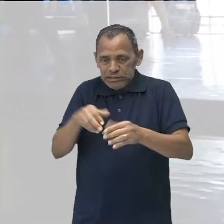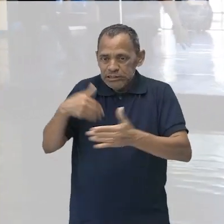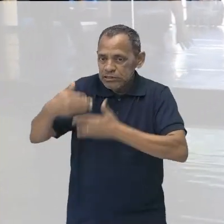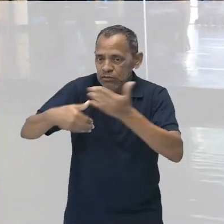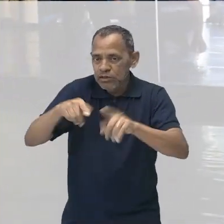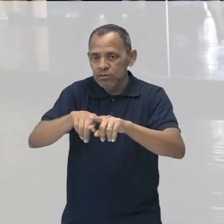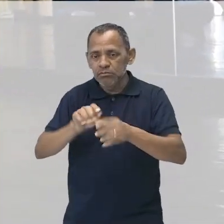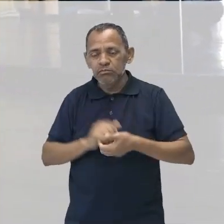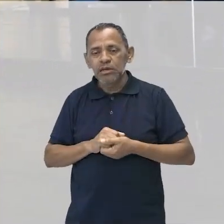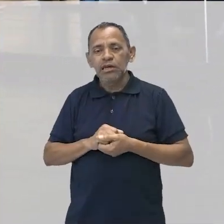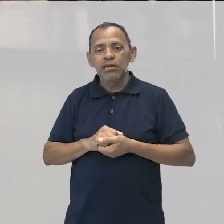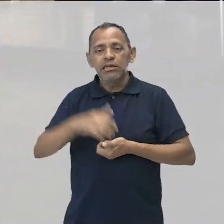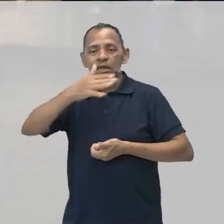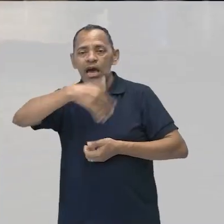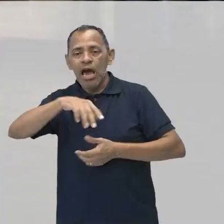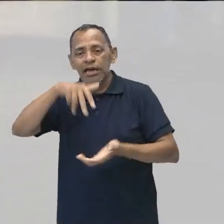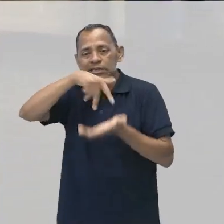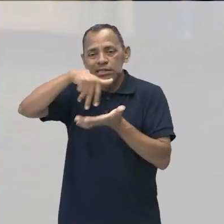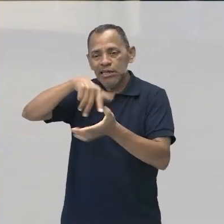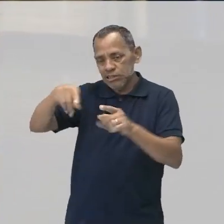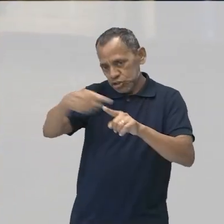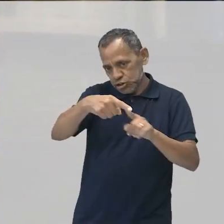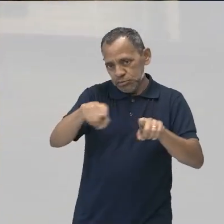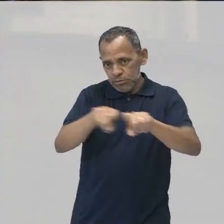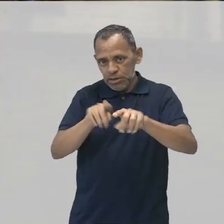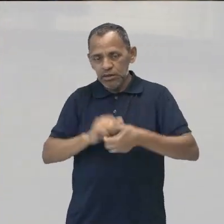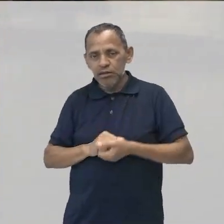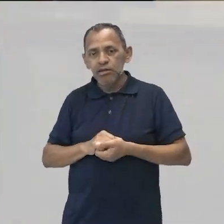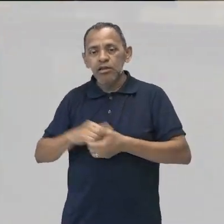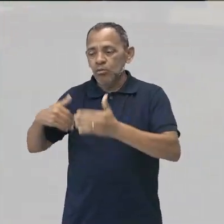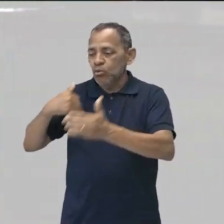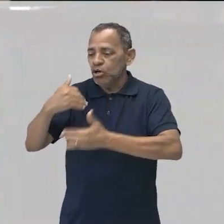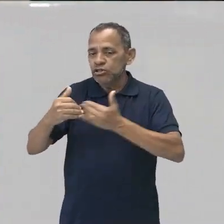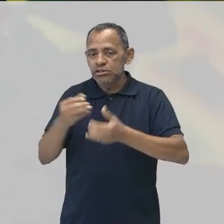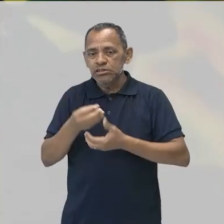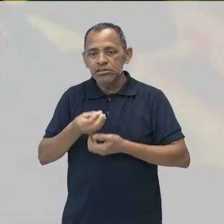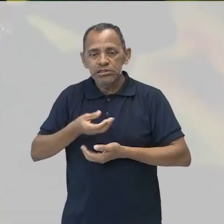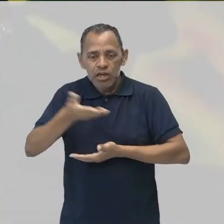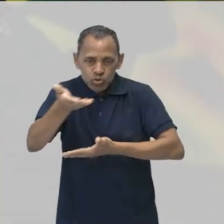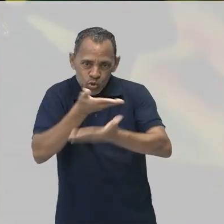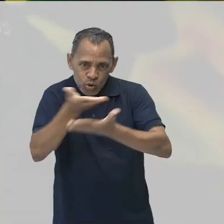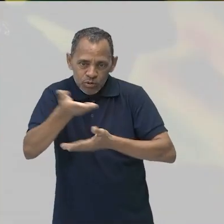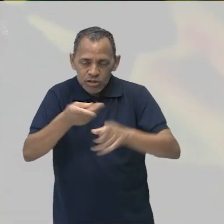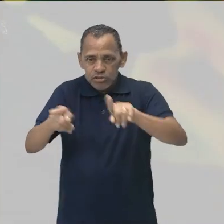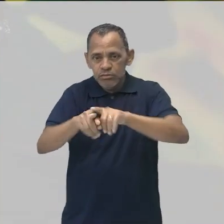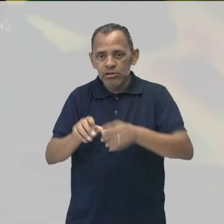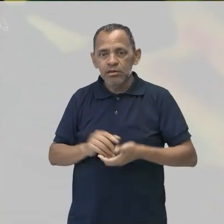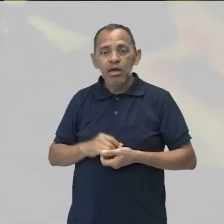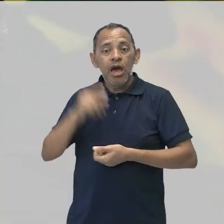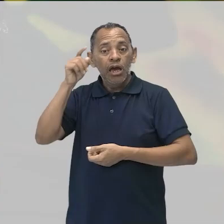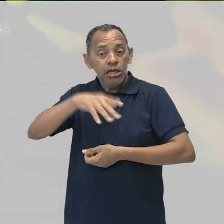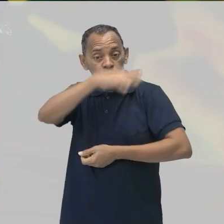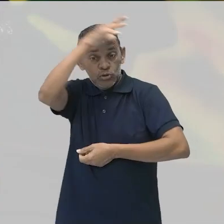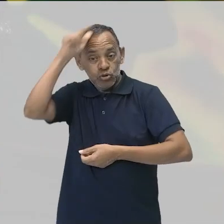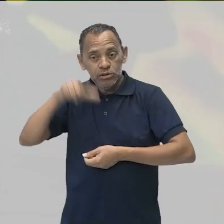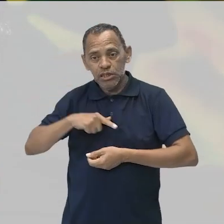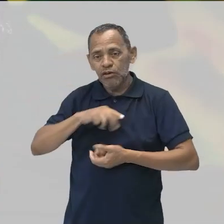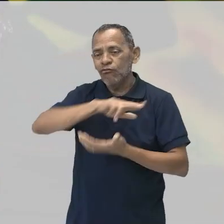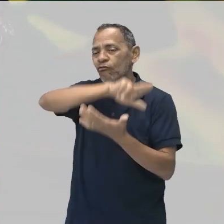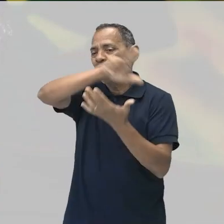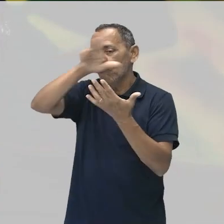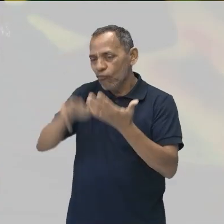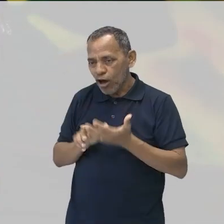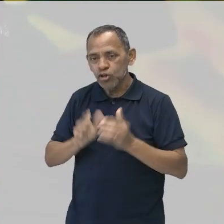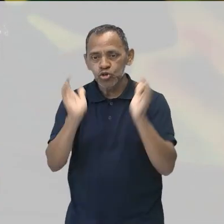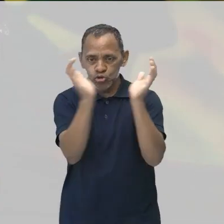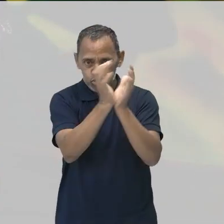células coreográficas, o que nós chamamos também de processo colaborativo. Aqui no Amazonas, nós temos várias companhias que